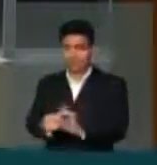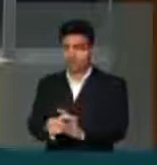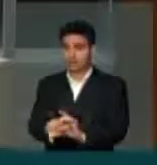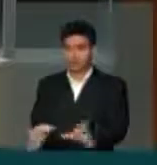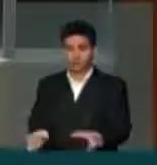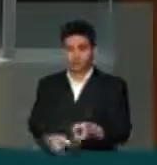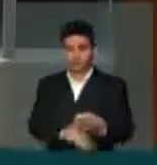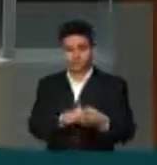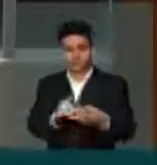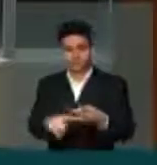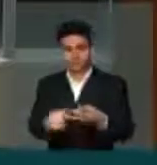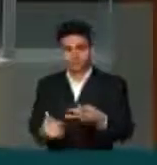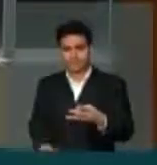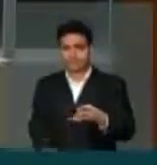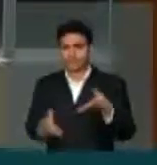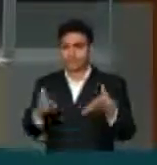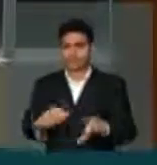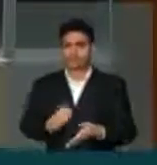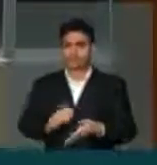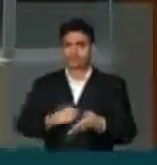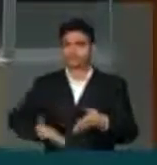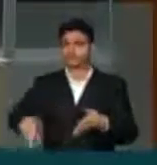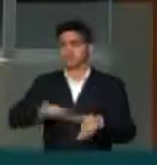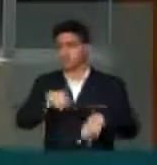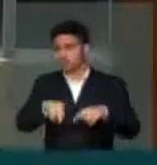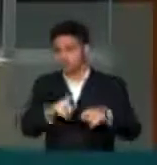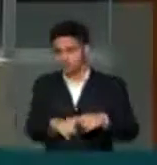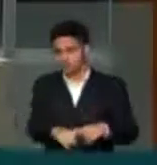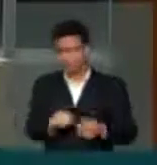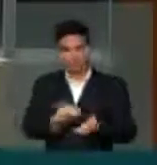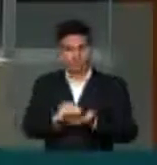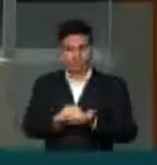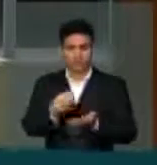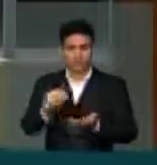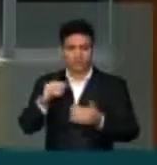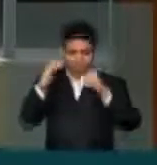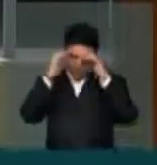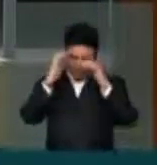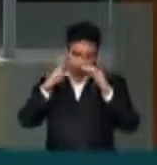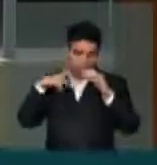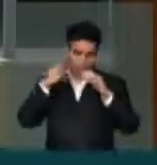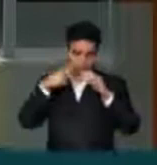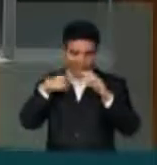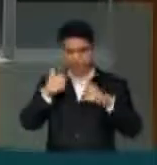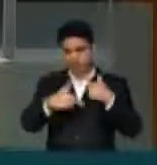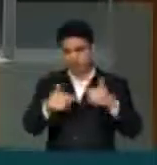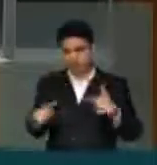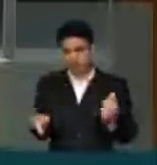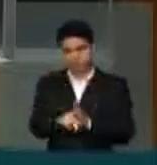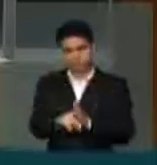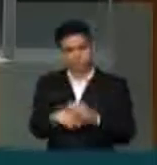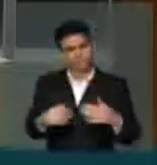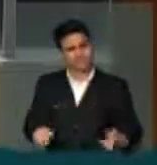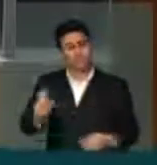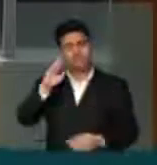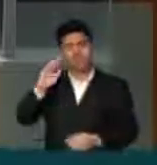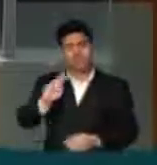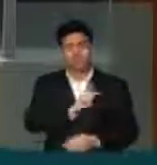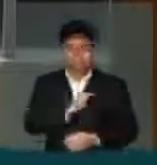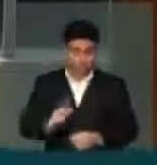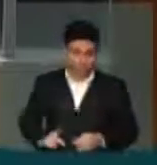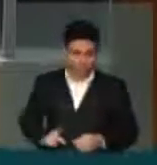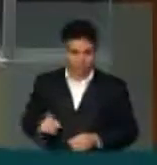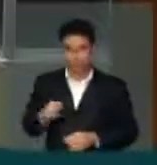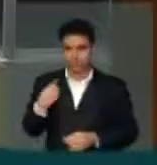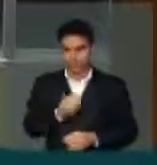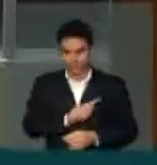né, a não participação popular, a negação da política como atividade nobre. Por isso, senhor presidente,